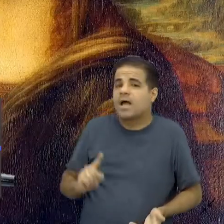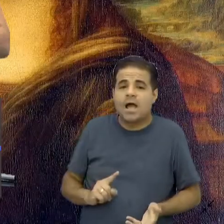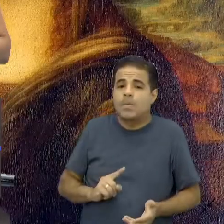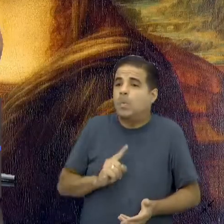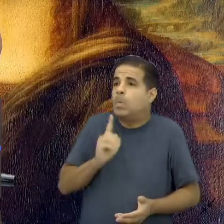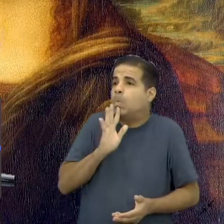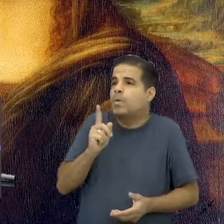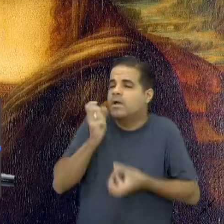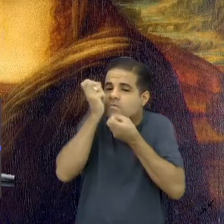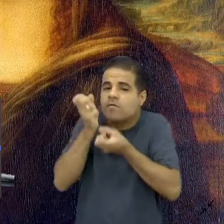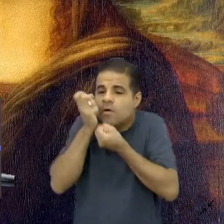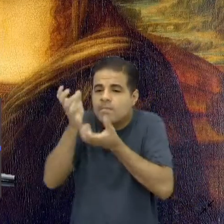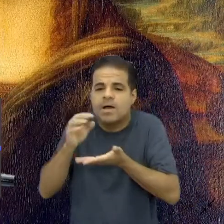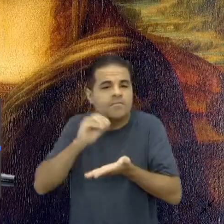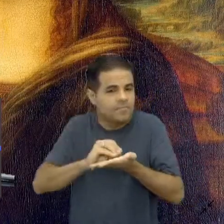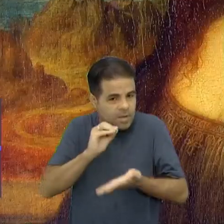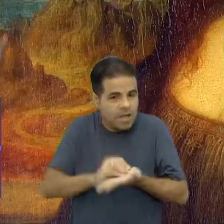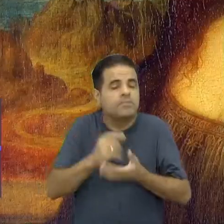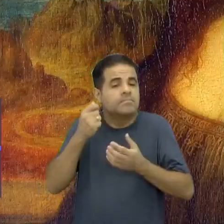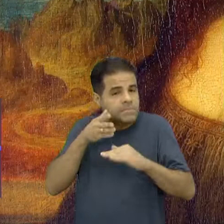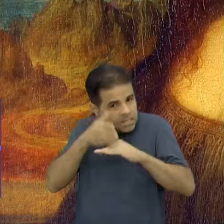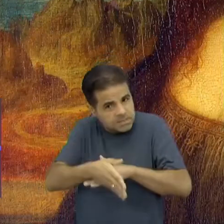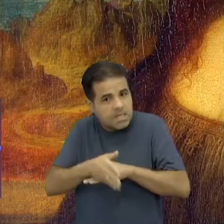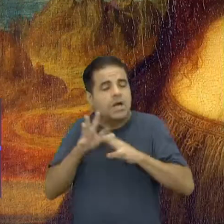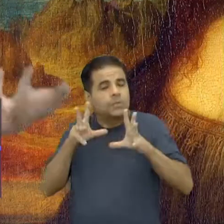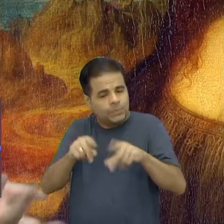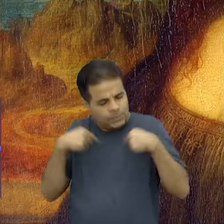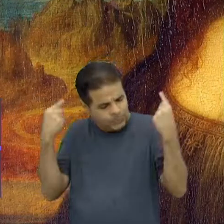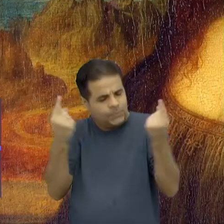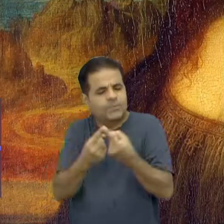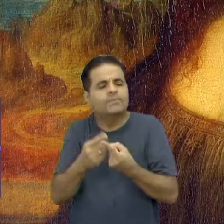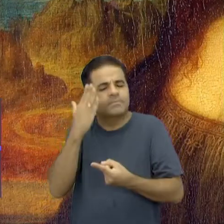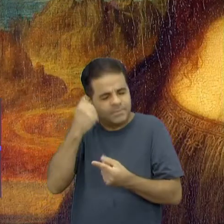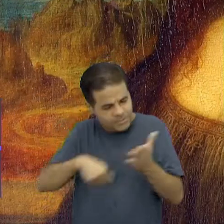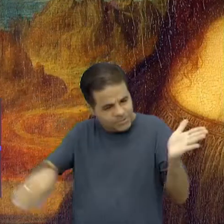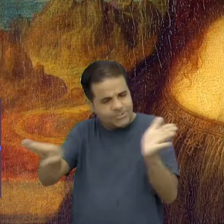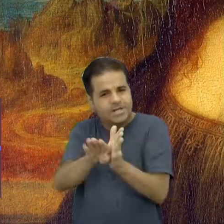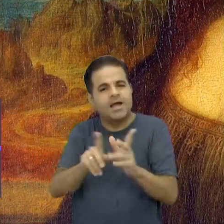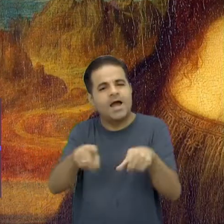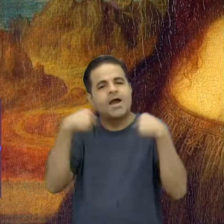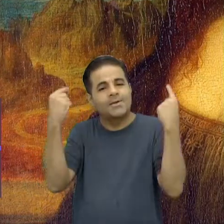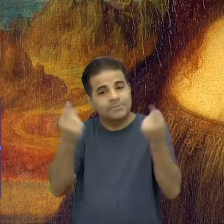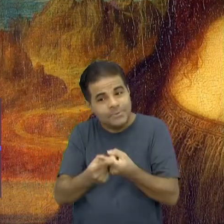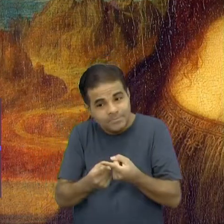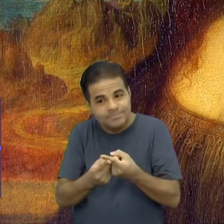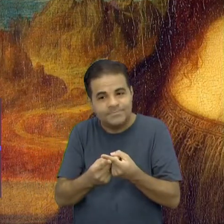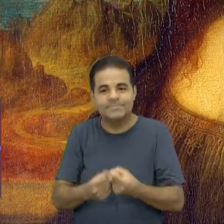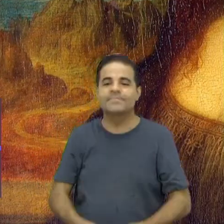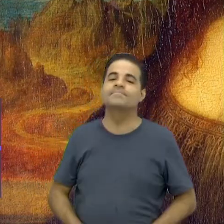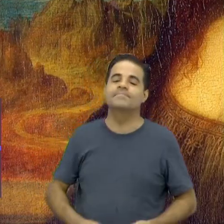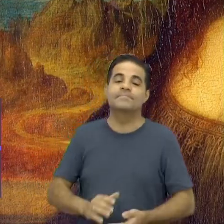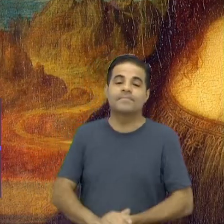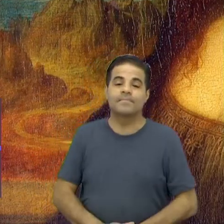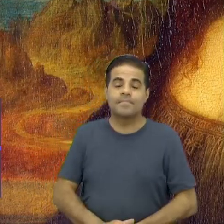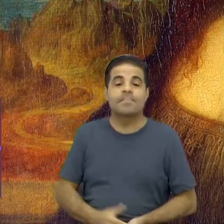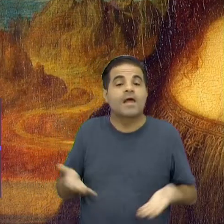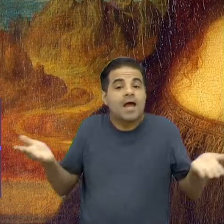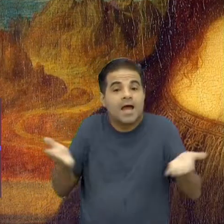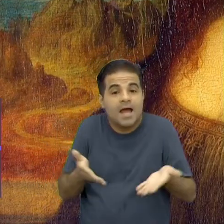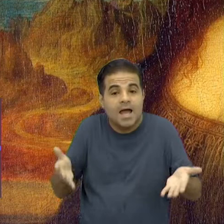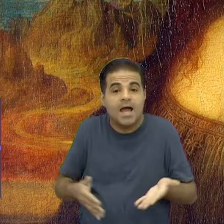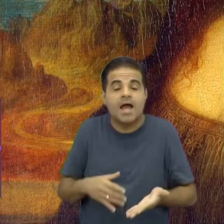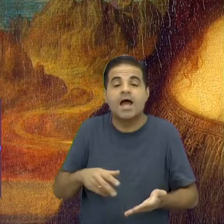dessa informação, né, Pro Fernanda? E tem que acessar a todo mundo, né? A informação tem que chegar a todos nós. Gente, aí agora chegamos no momento